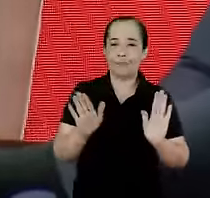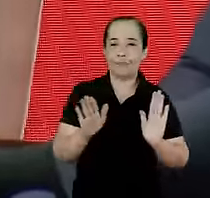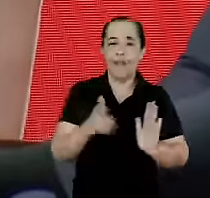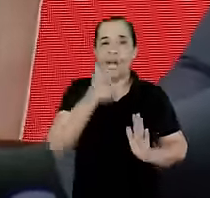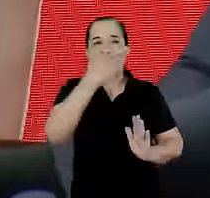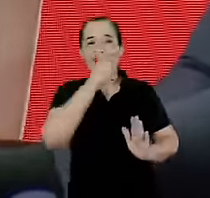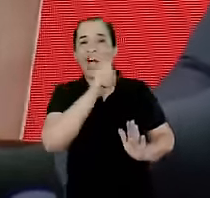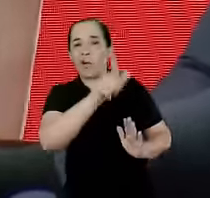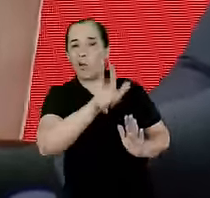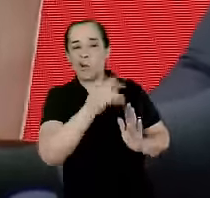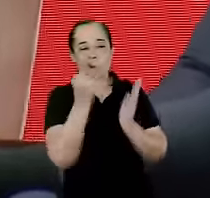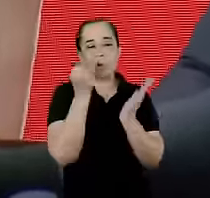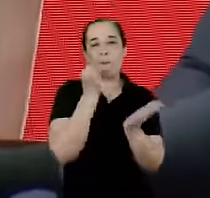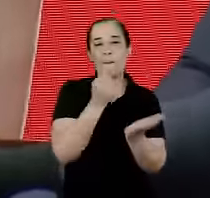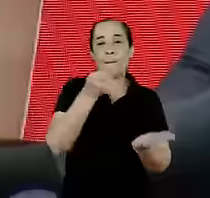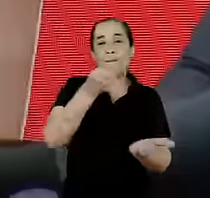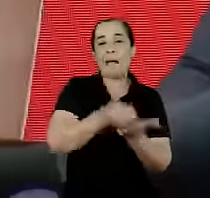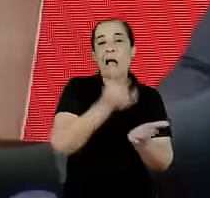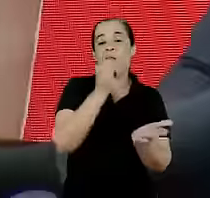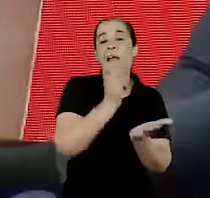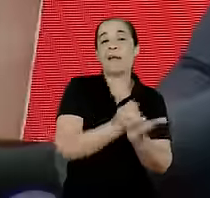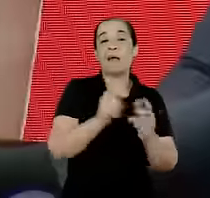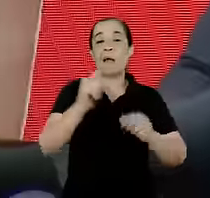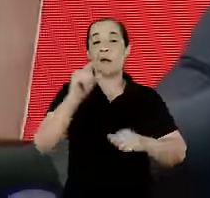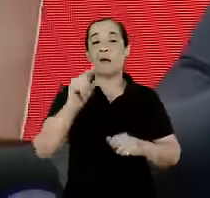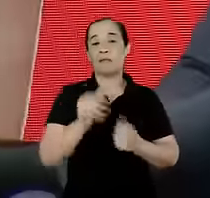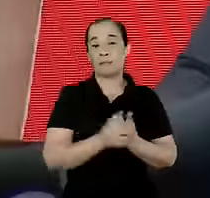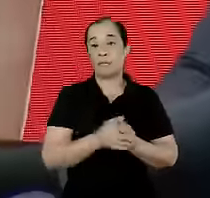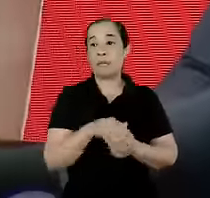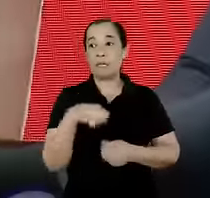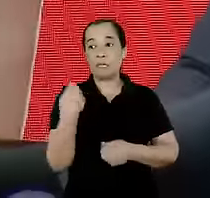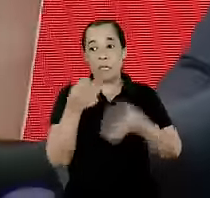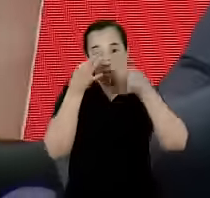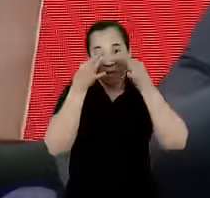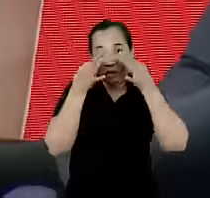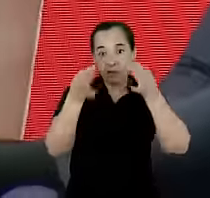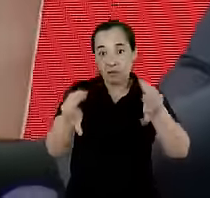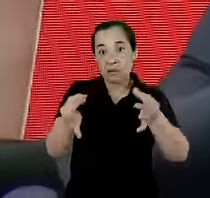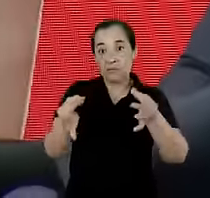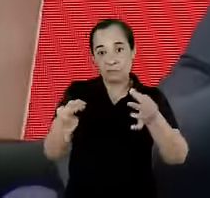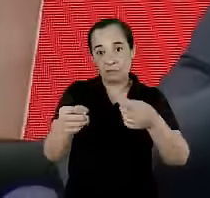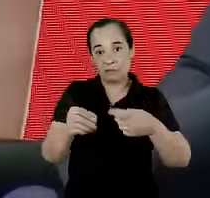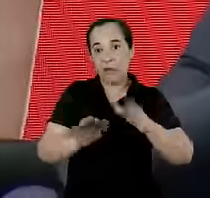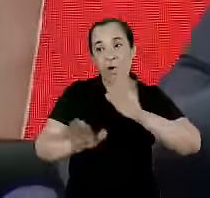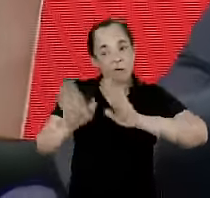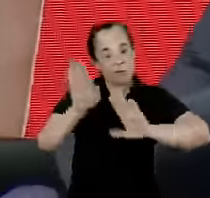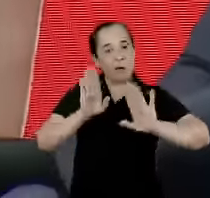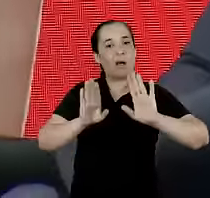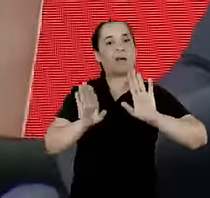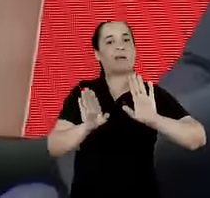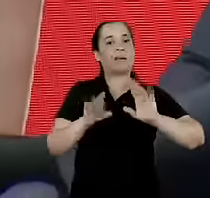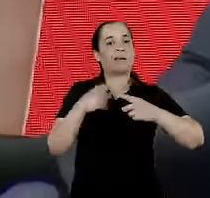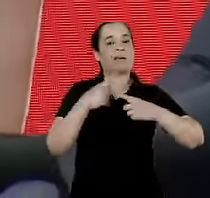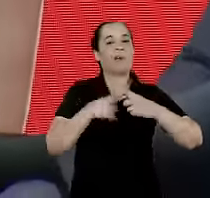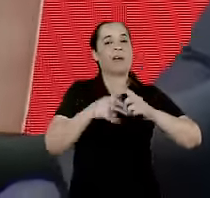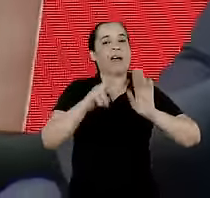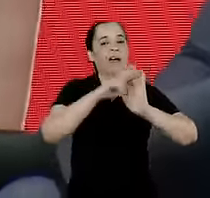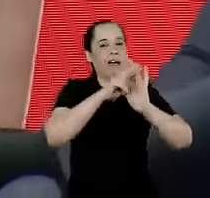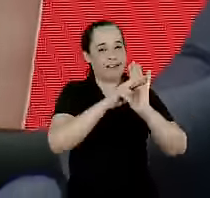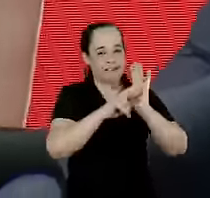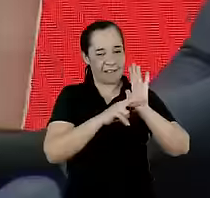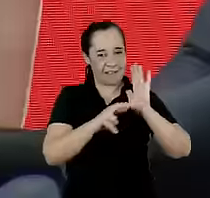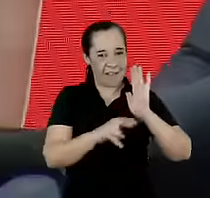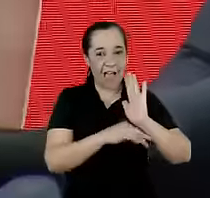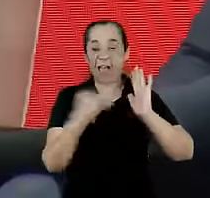investe através de um Fundo de Investimento a gente precisa prestar atenção nisso com cuidado essas normas tributárias foram pensadas no